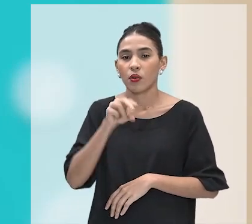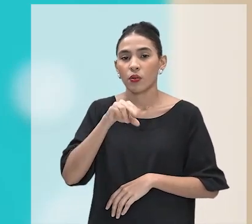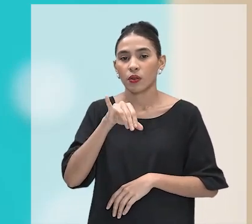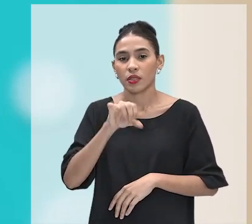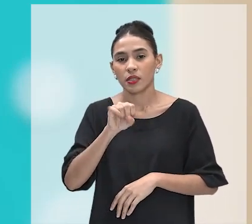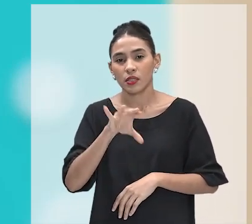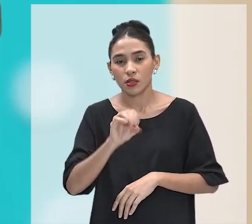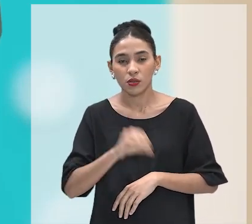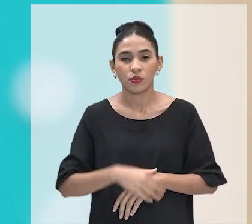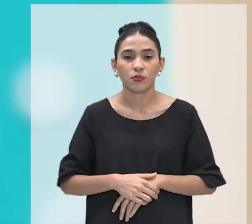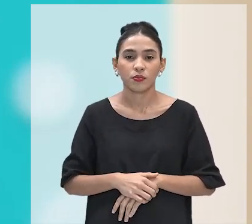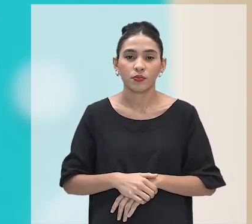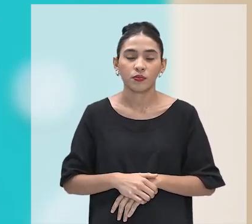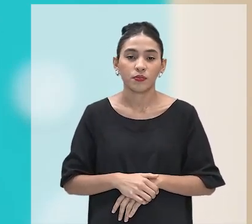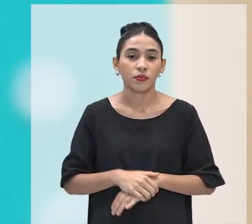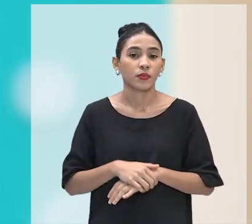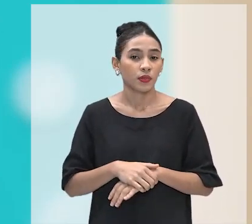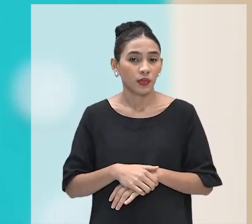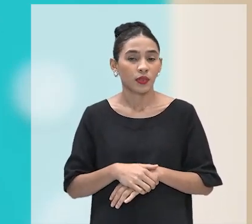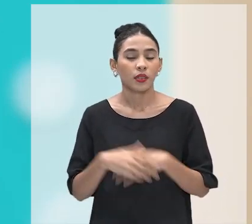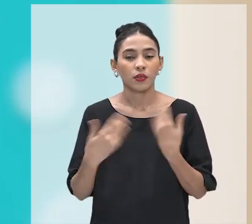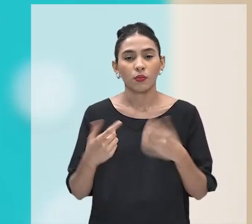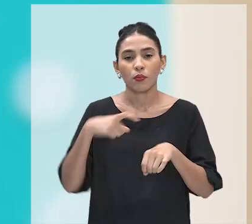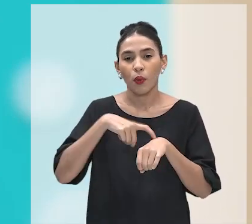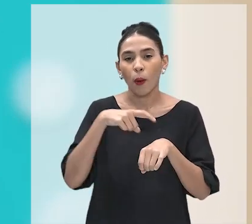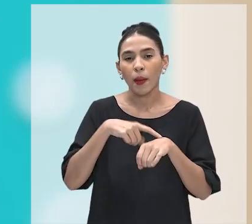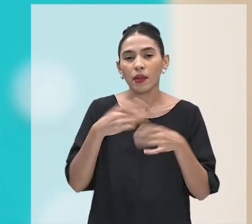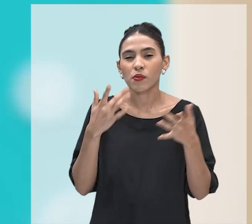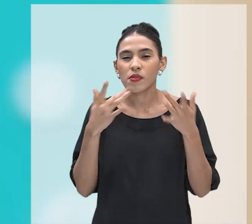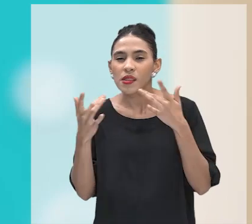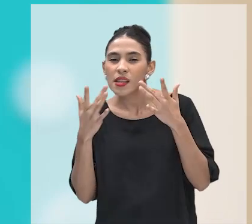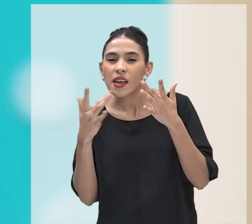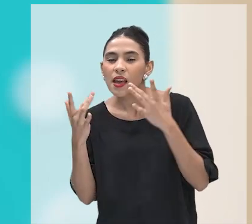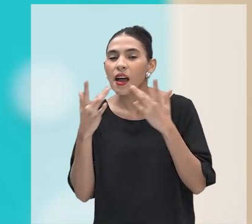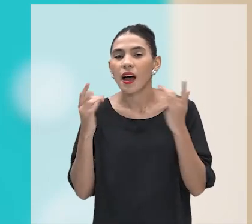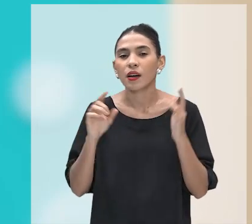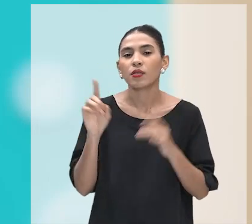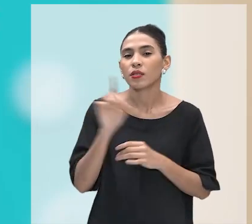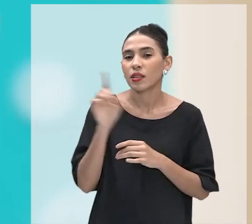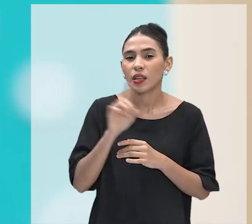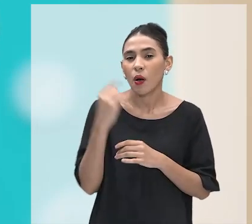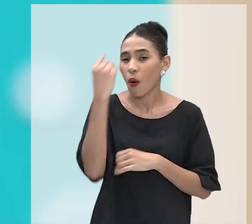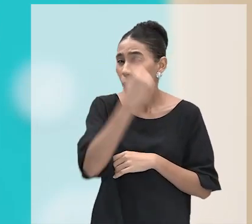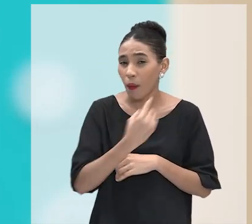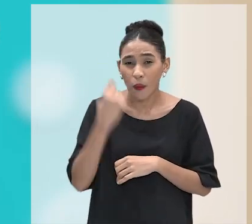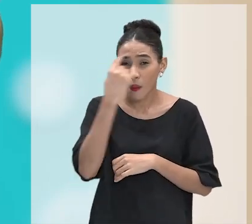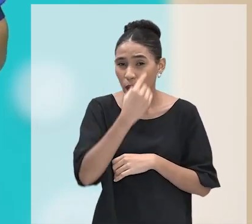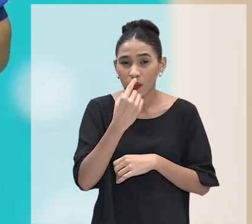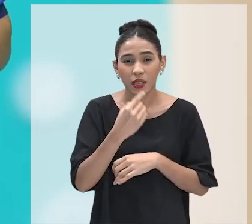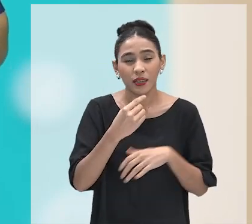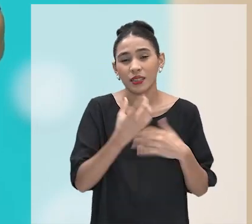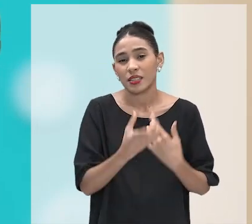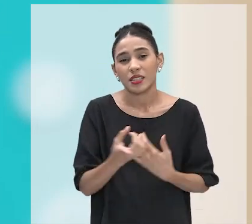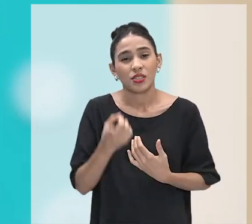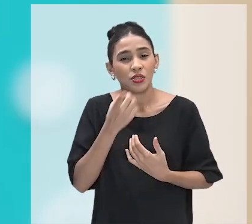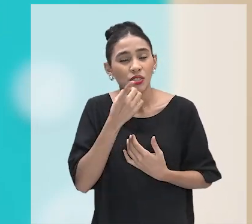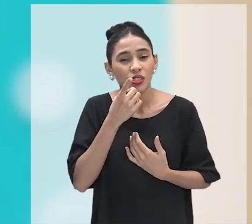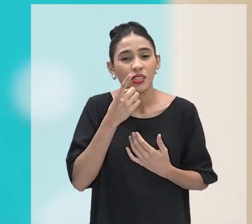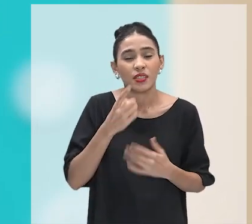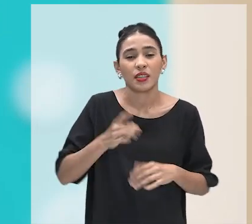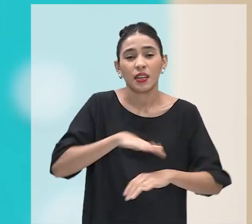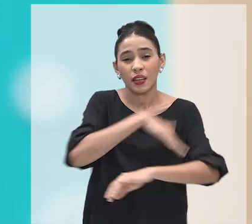quando Terpes foi fazer essa encenação não durava só horas, não. Eram dias, eram